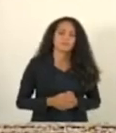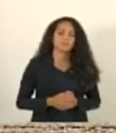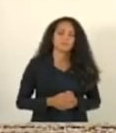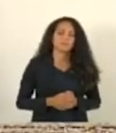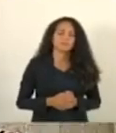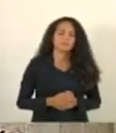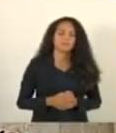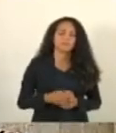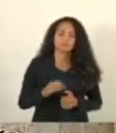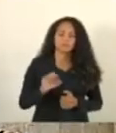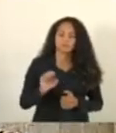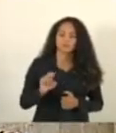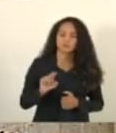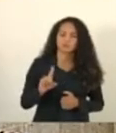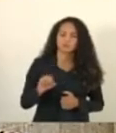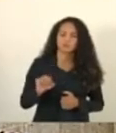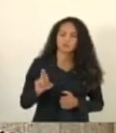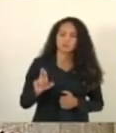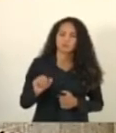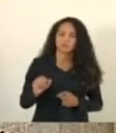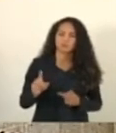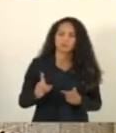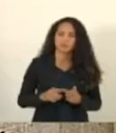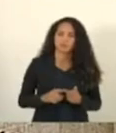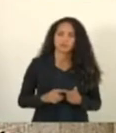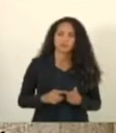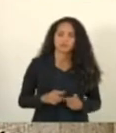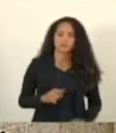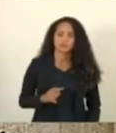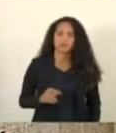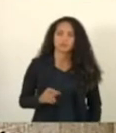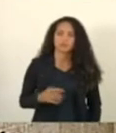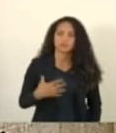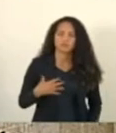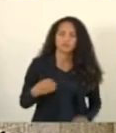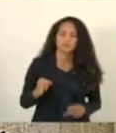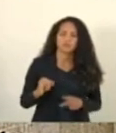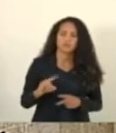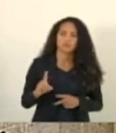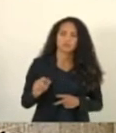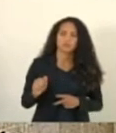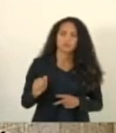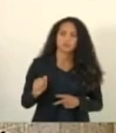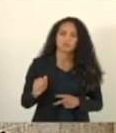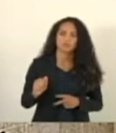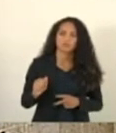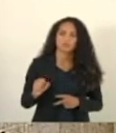Dona Elzira, o outro é o filho do Isaías, só um minutinho.